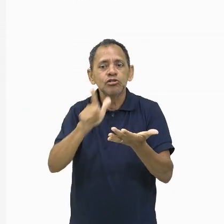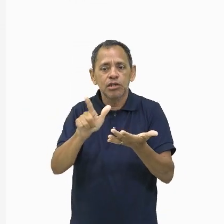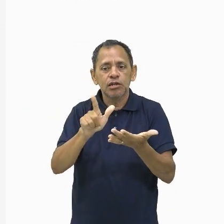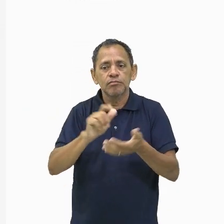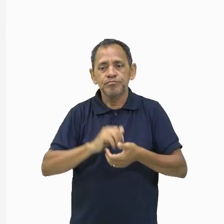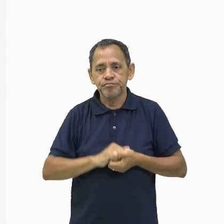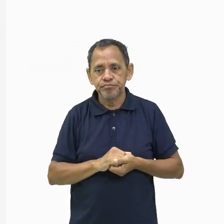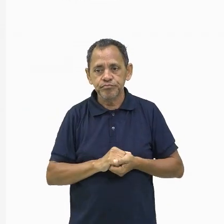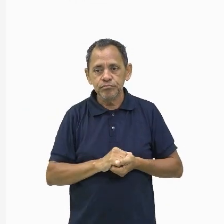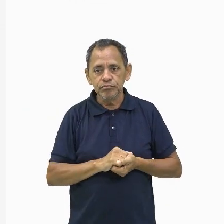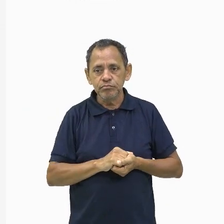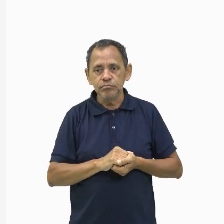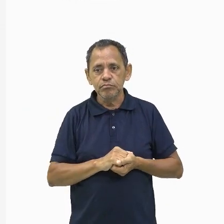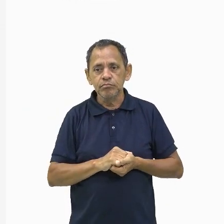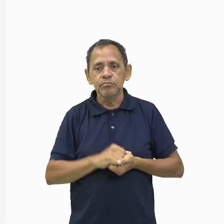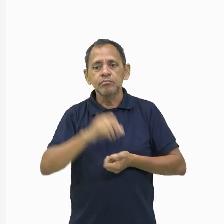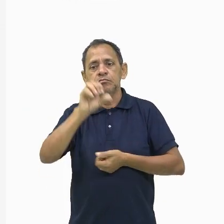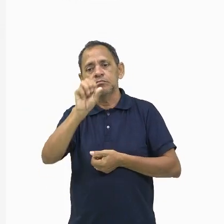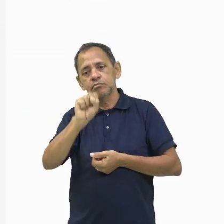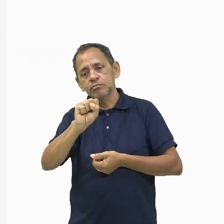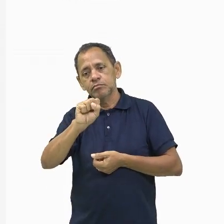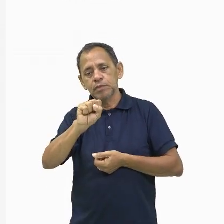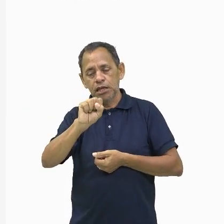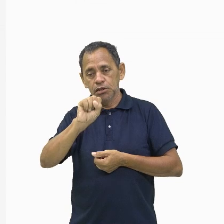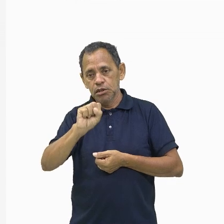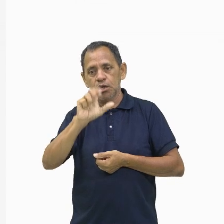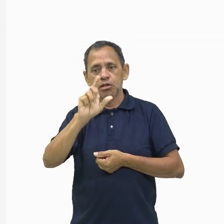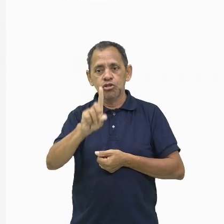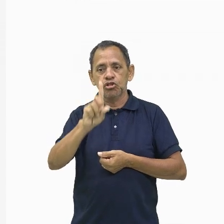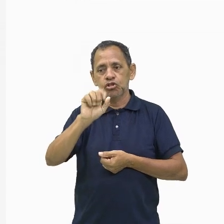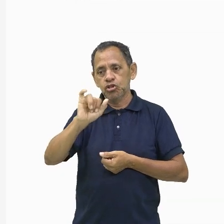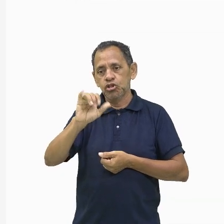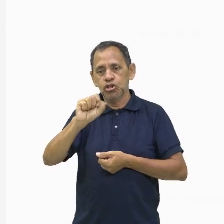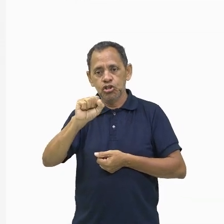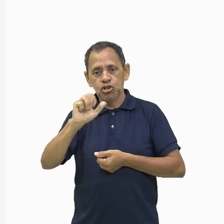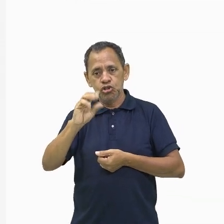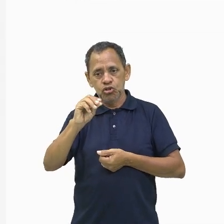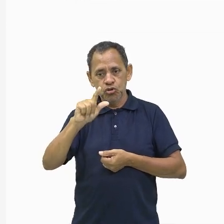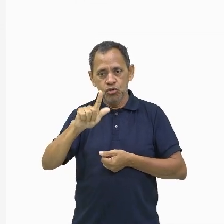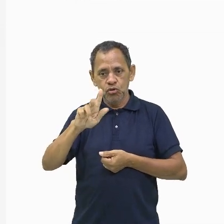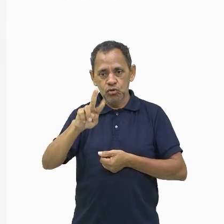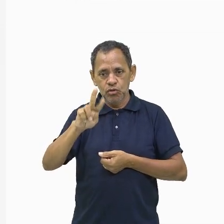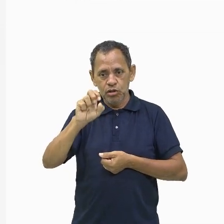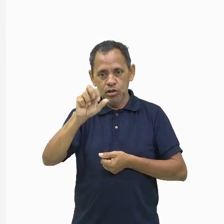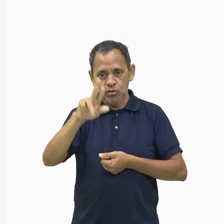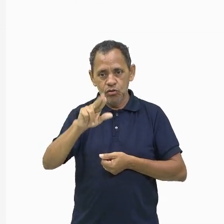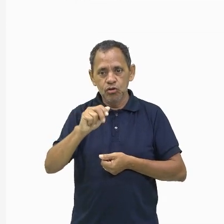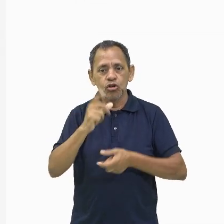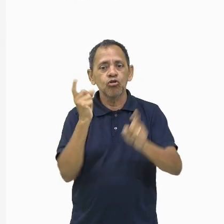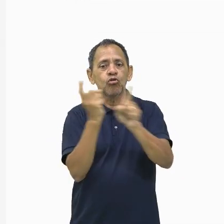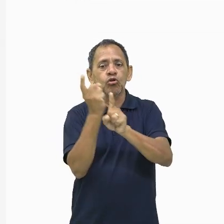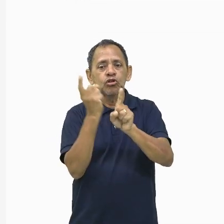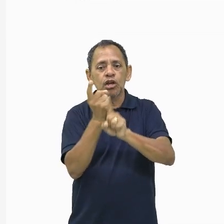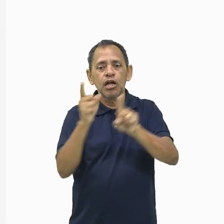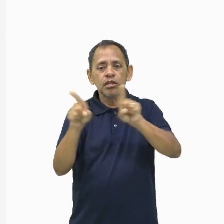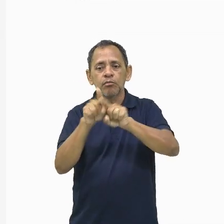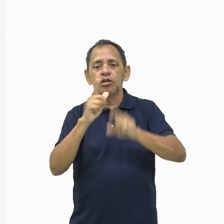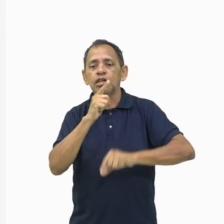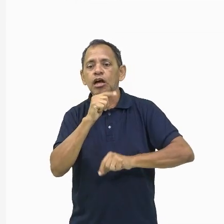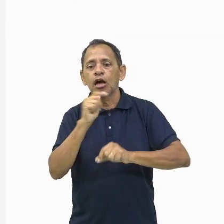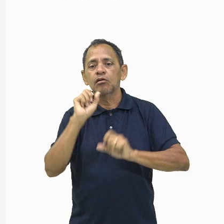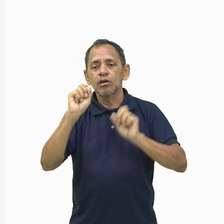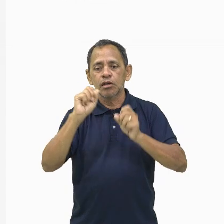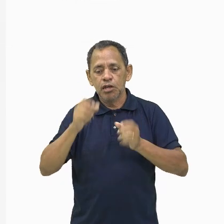bom? Outra coisa que também a gente pode encontrar na água que está dissolvido são